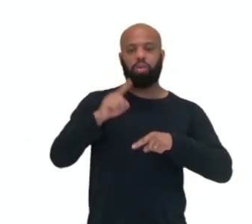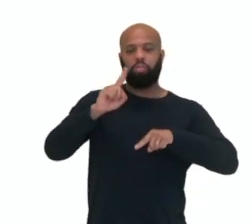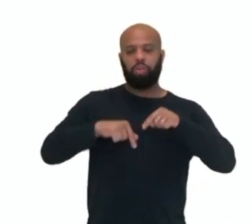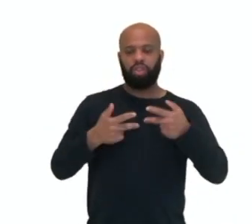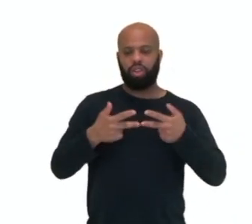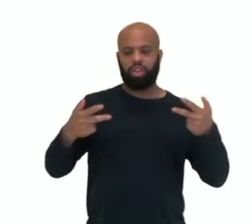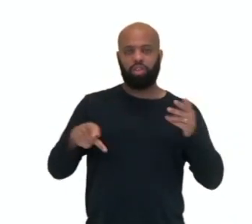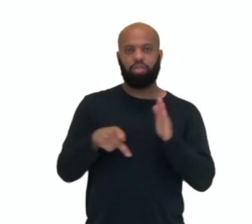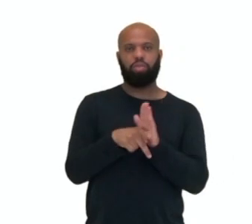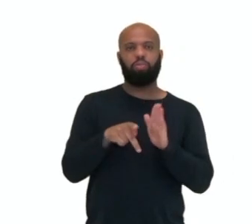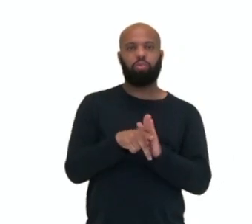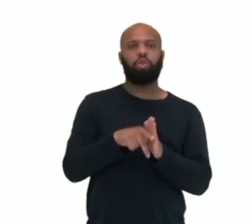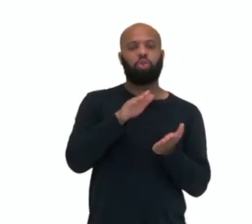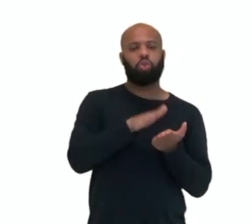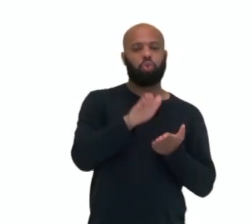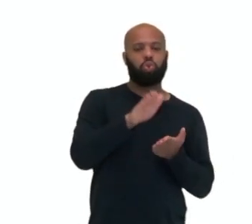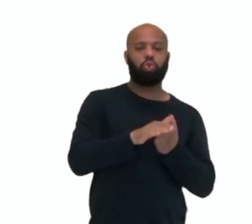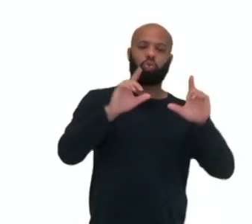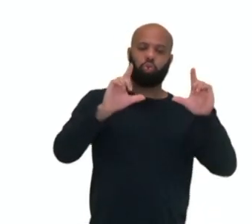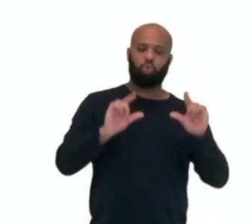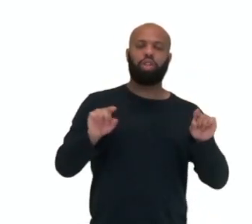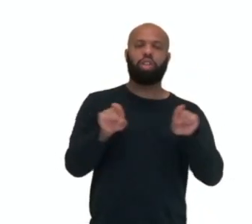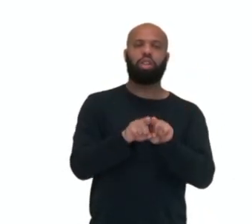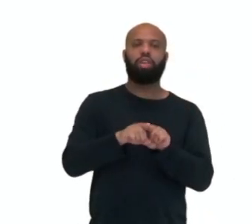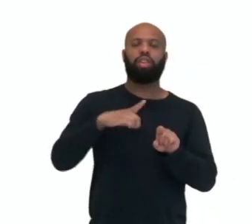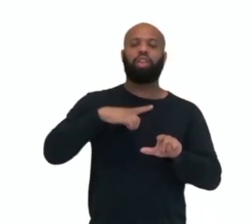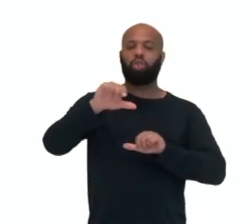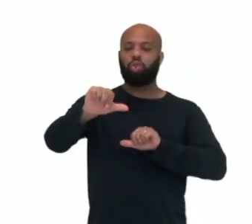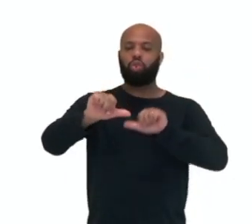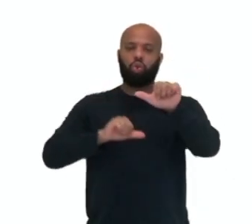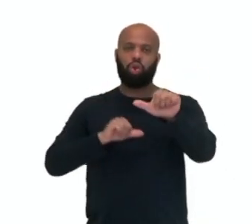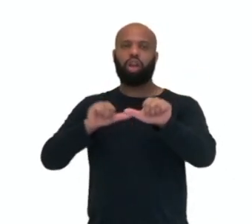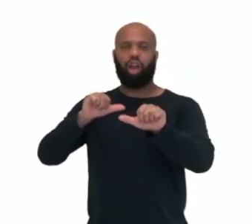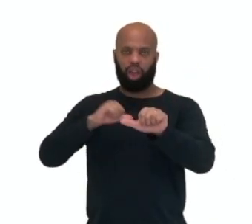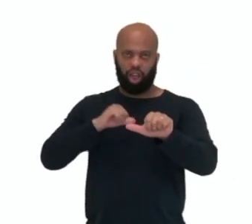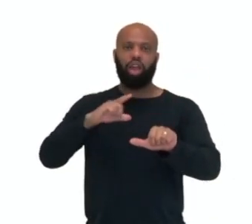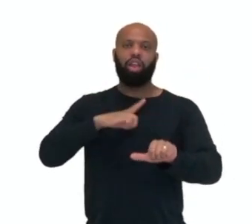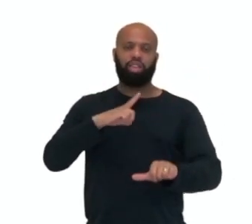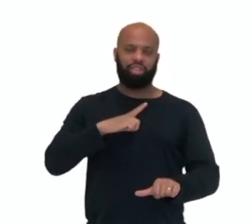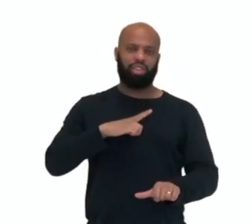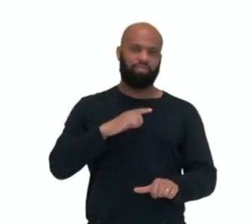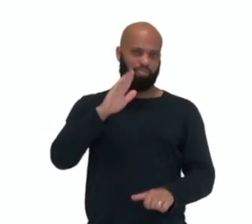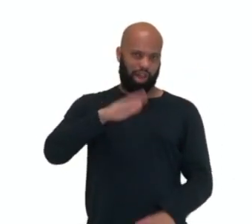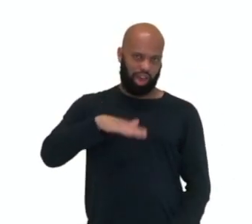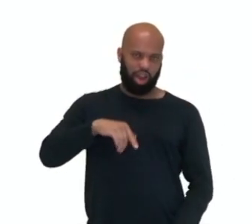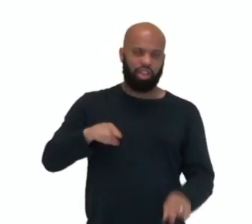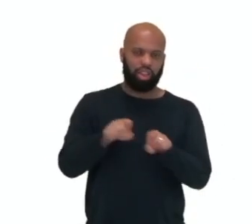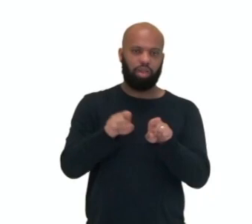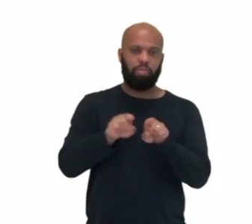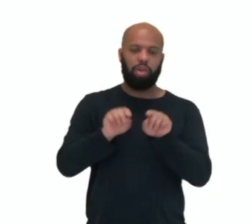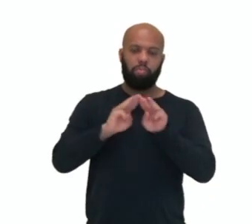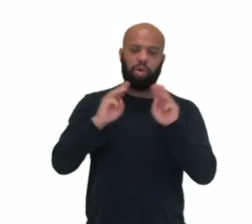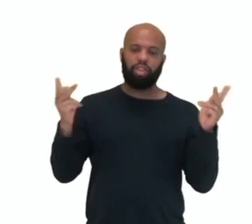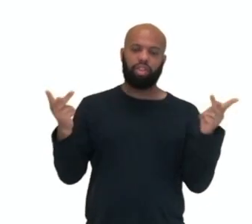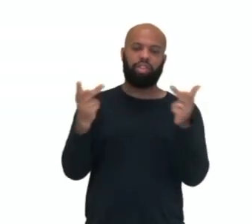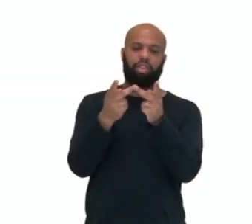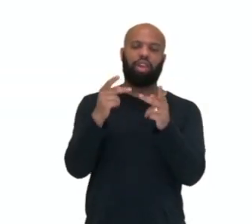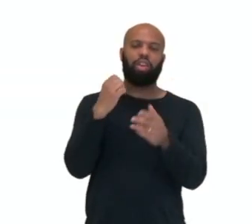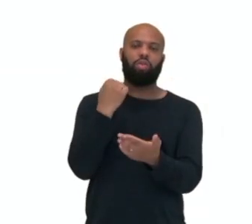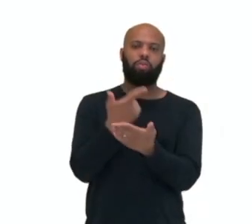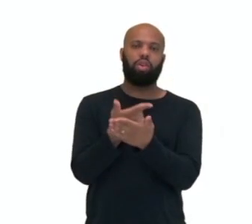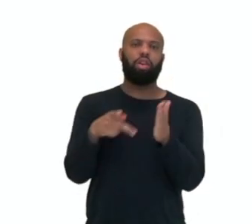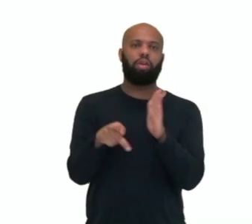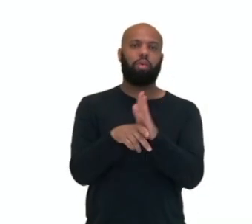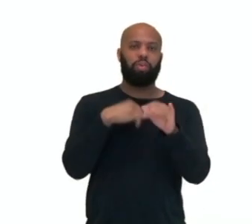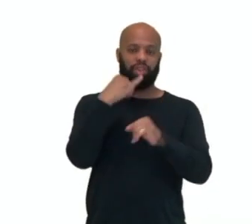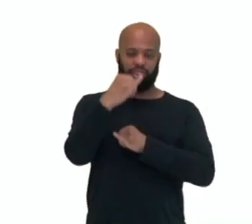custo diminuir, trocar as embalagens por uma embalagem mais barata e comprar a matéria-prima pela internet, que normalmente é